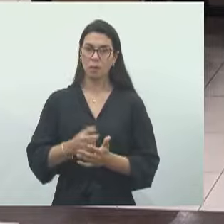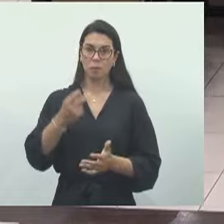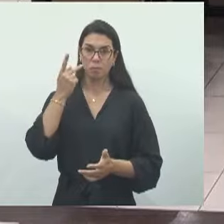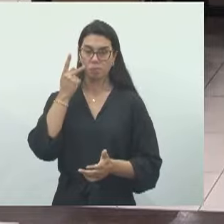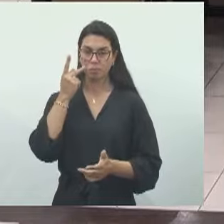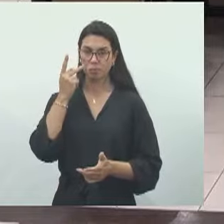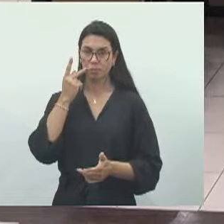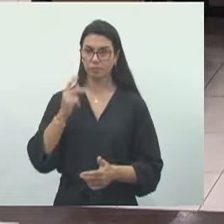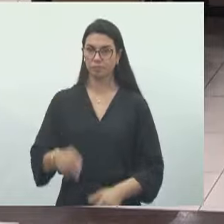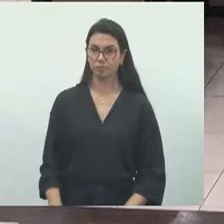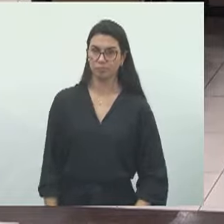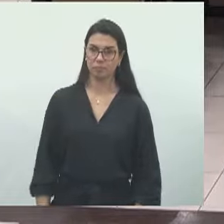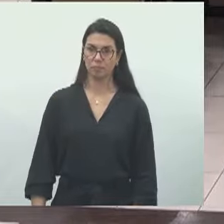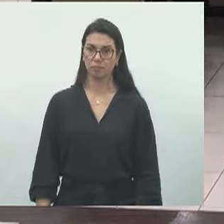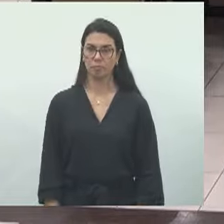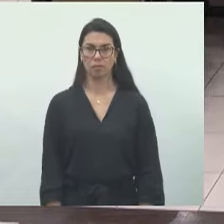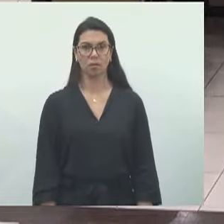podemos